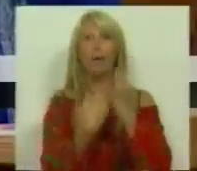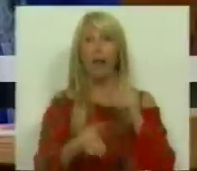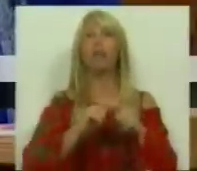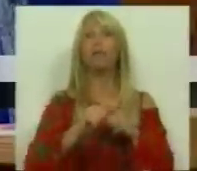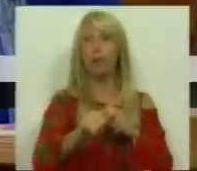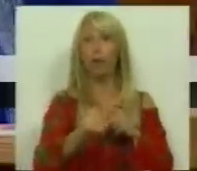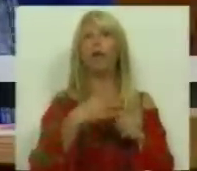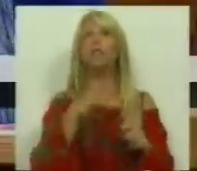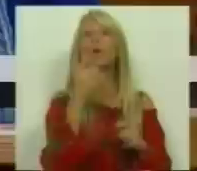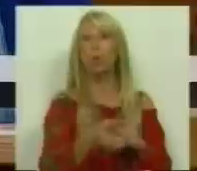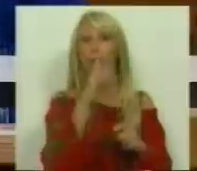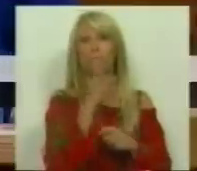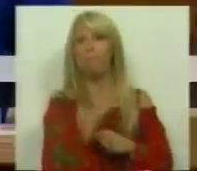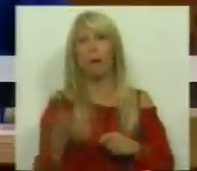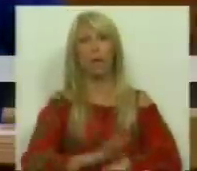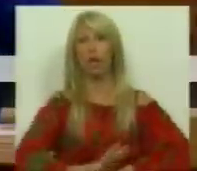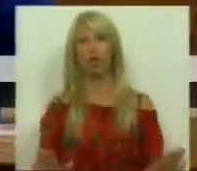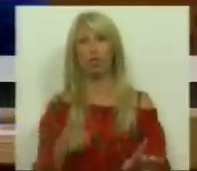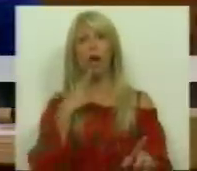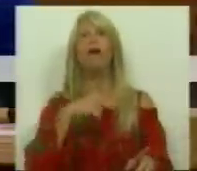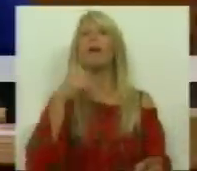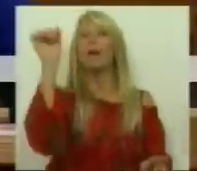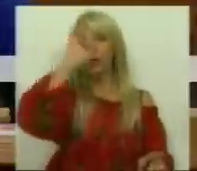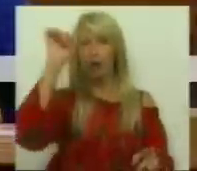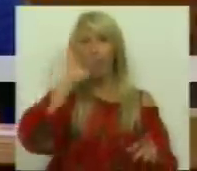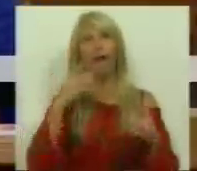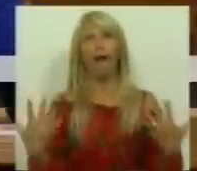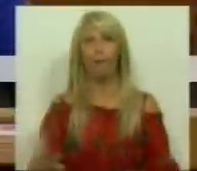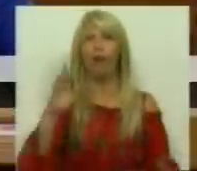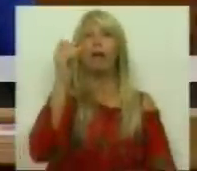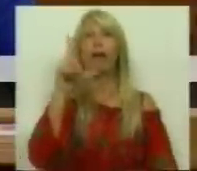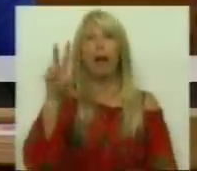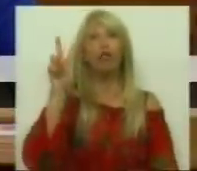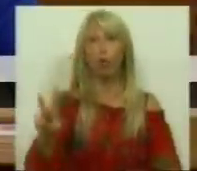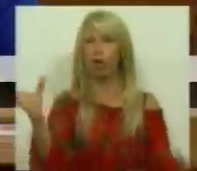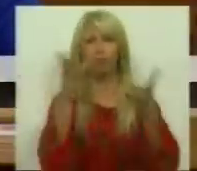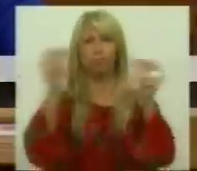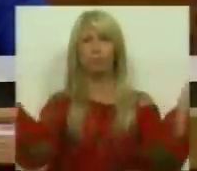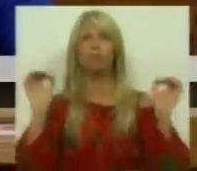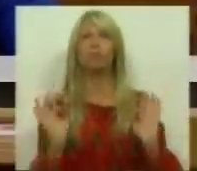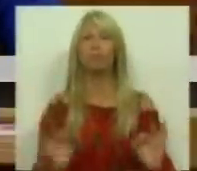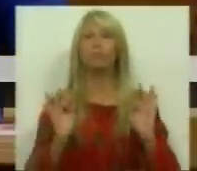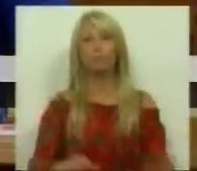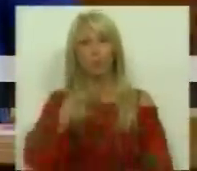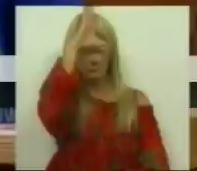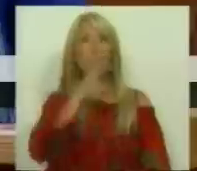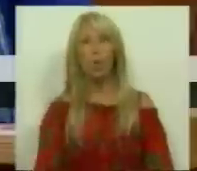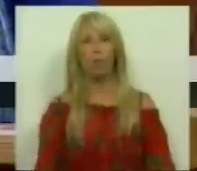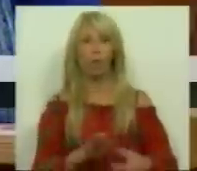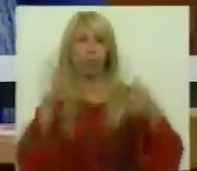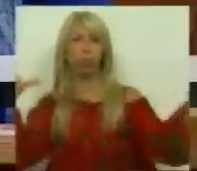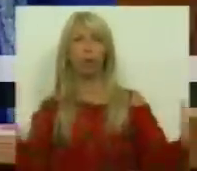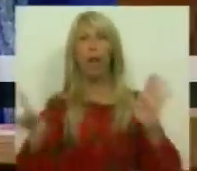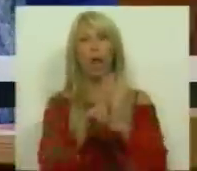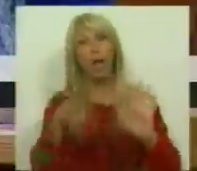na prática a garantir que chegamos a janeiro com o segundo canal extinto. É um Governo fora da lei que quer